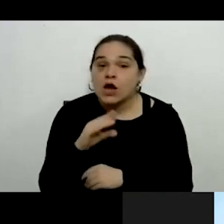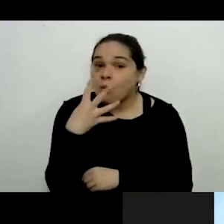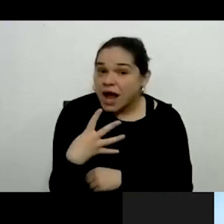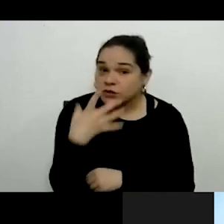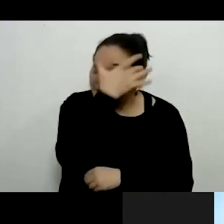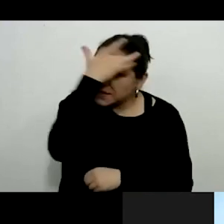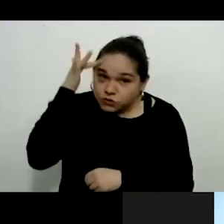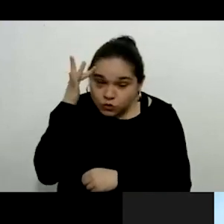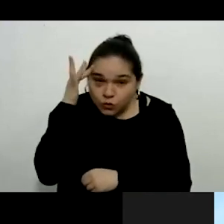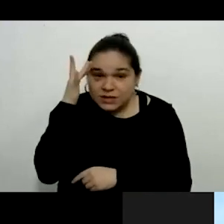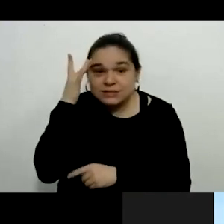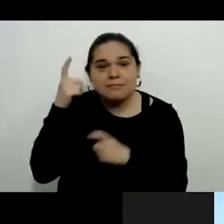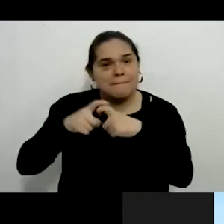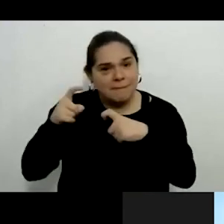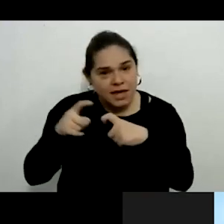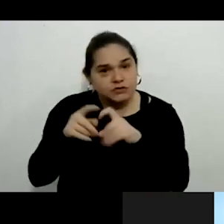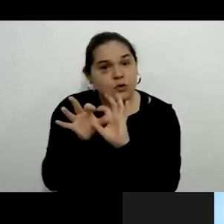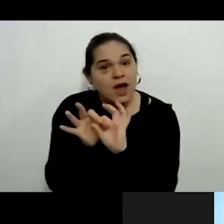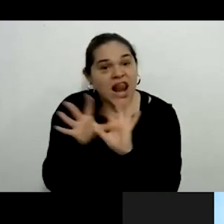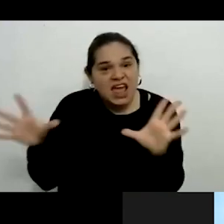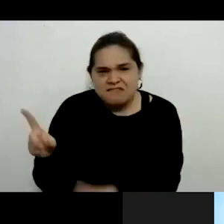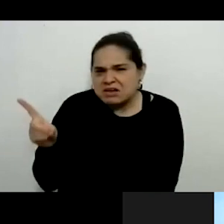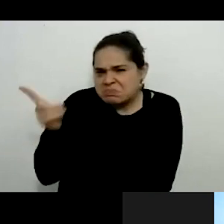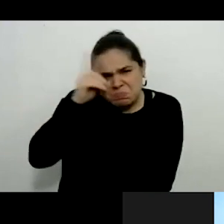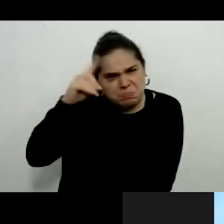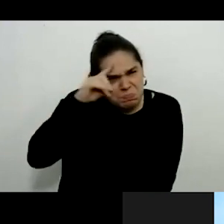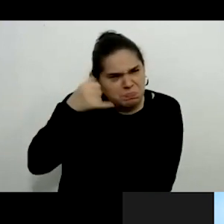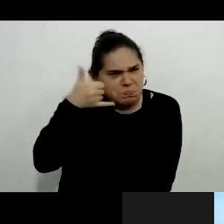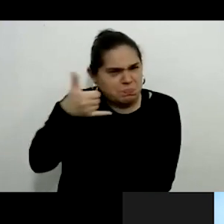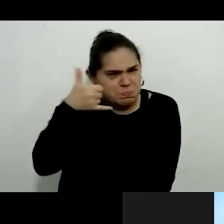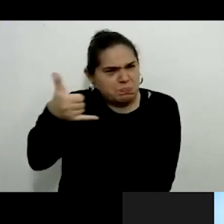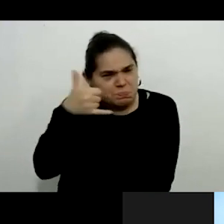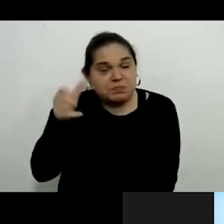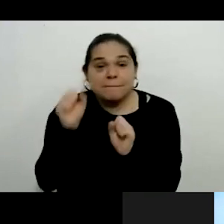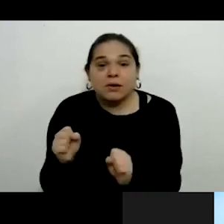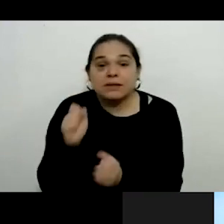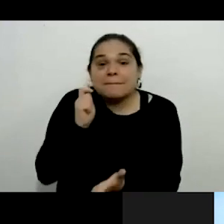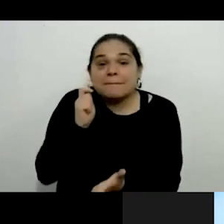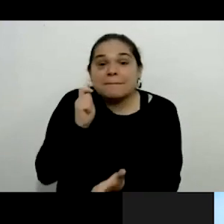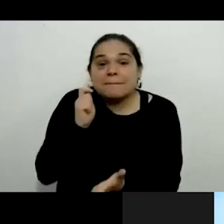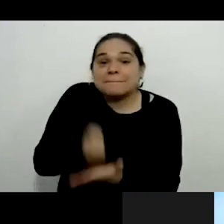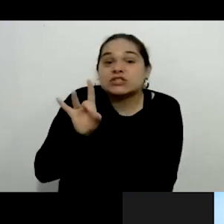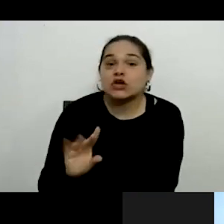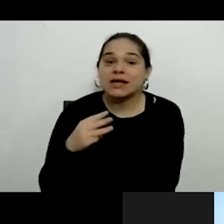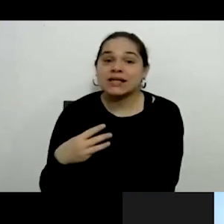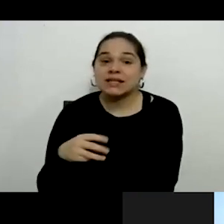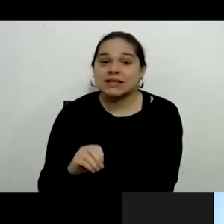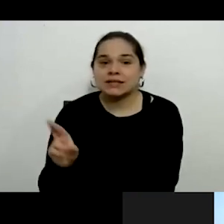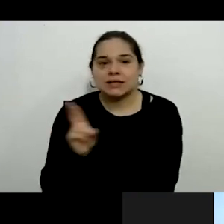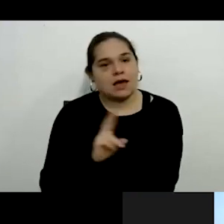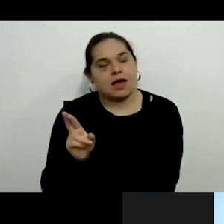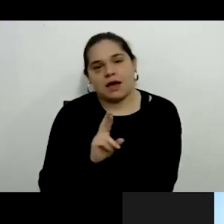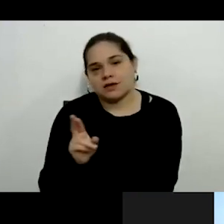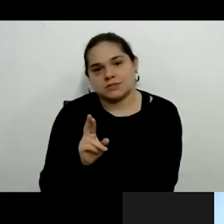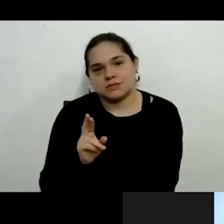consultas ilimitadas durante o mês pra pagar 30 reais. Não dá nem 10 reais por pessoa, daria